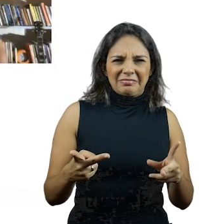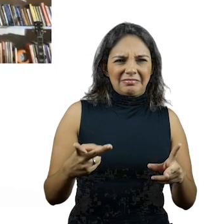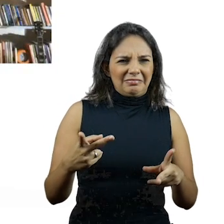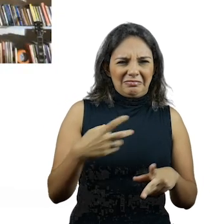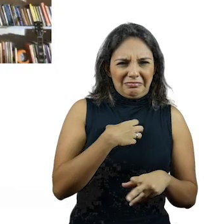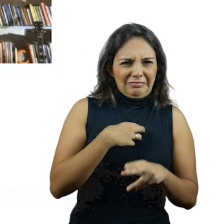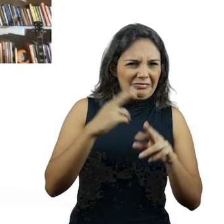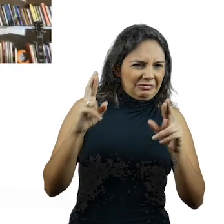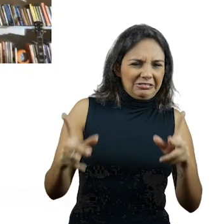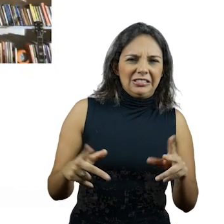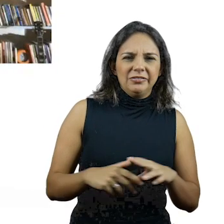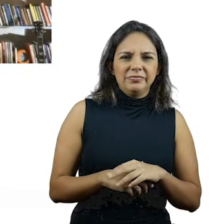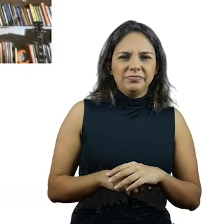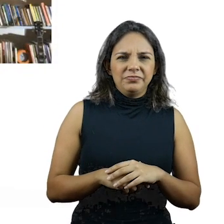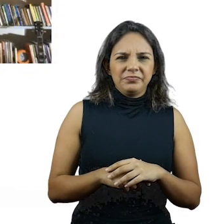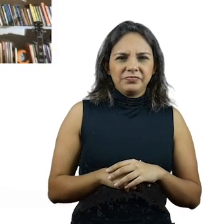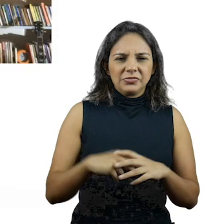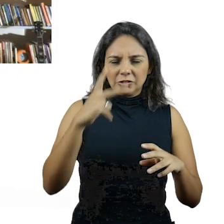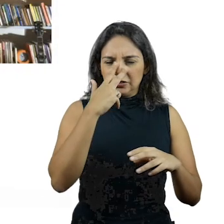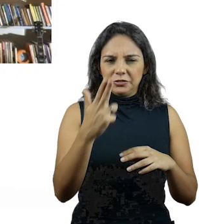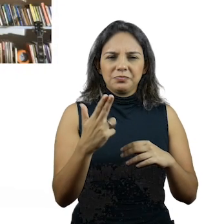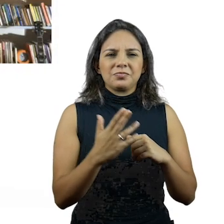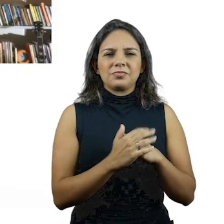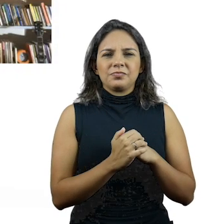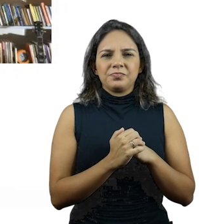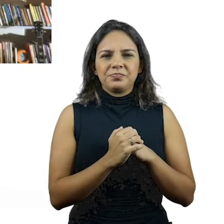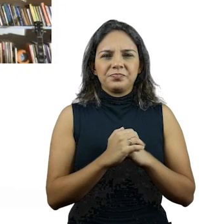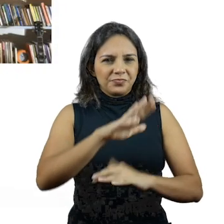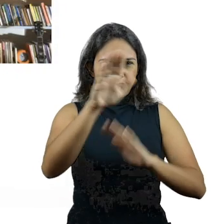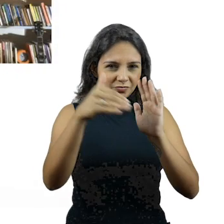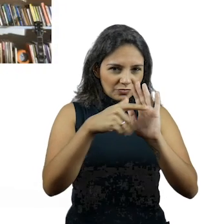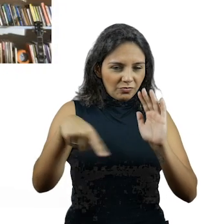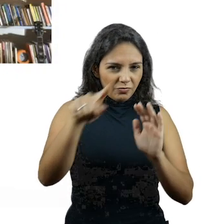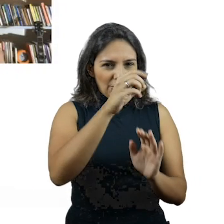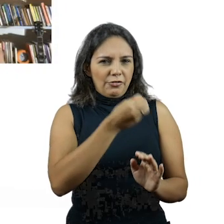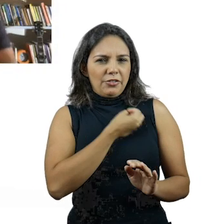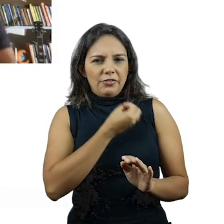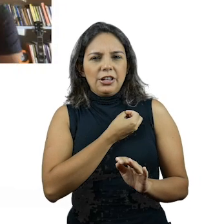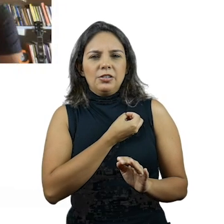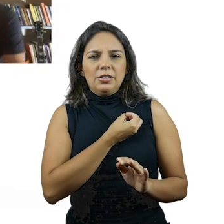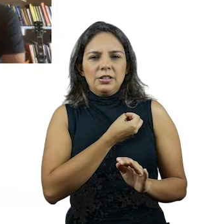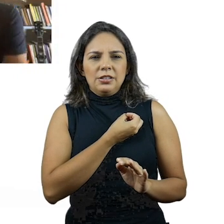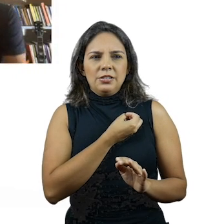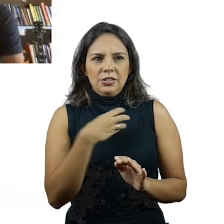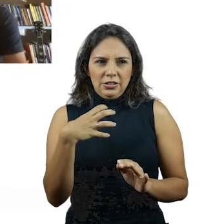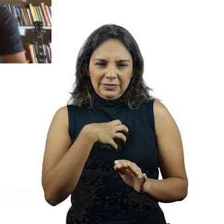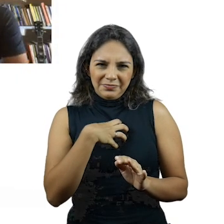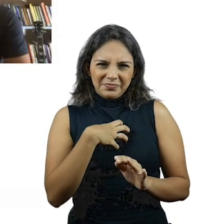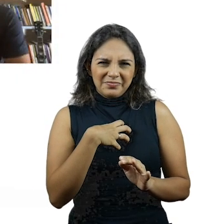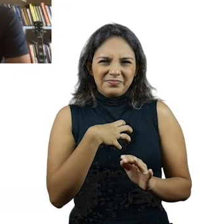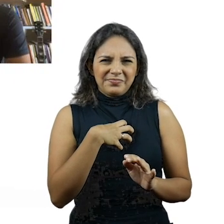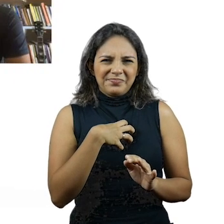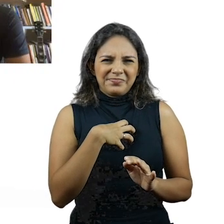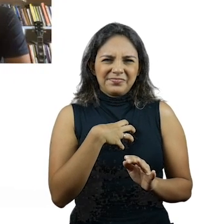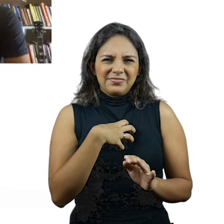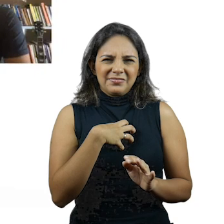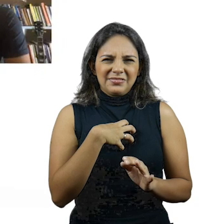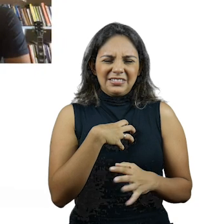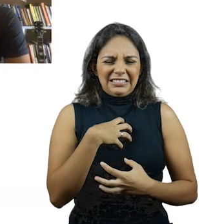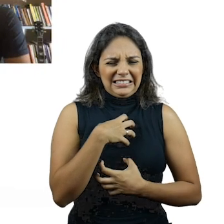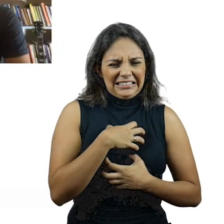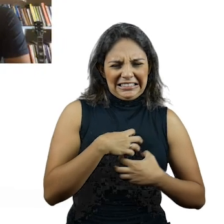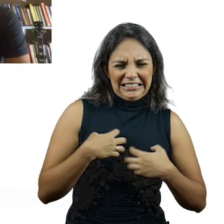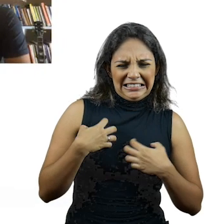está passando. Eu acho que todo mundo está vivendo assim uma sensação de angústia, né, uma angústia